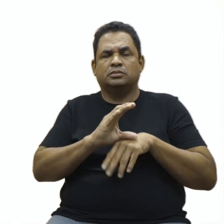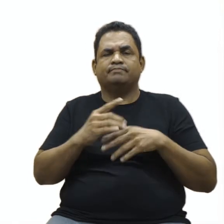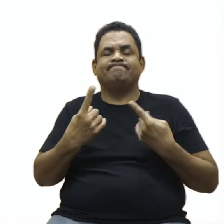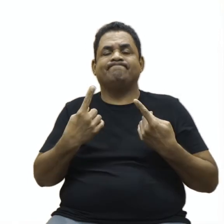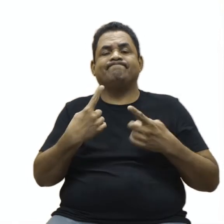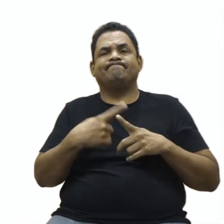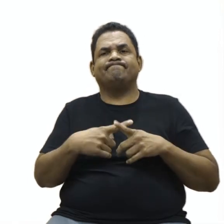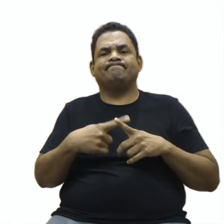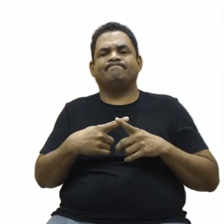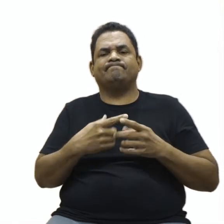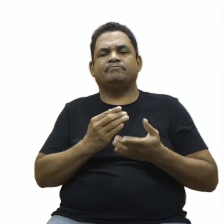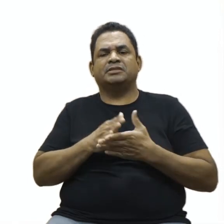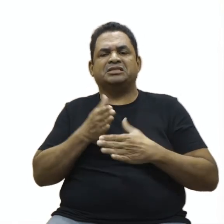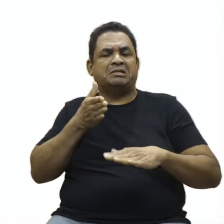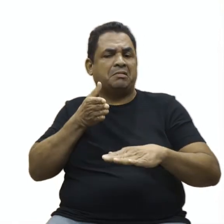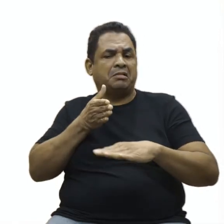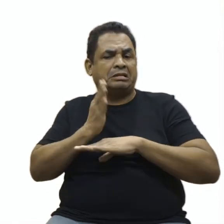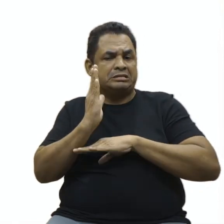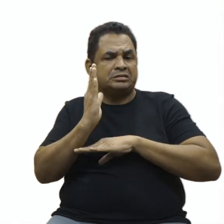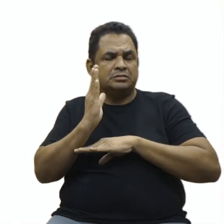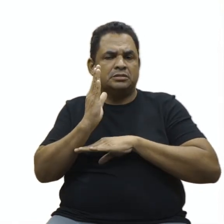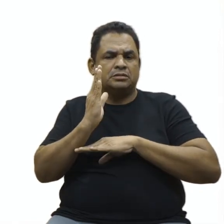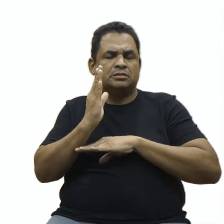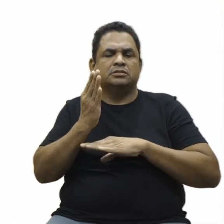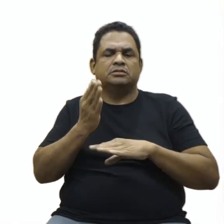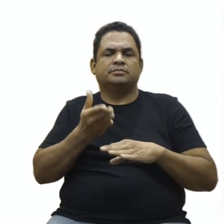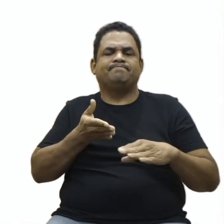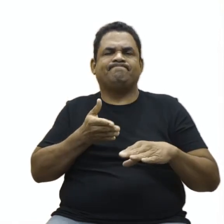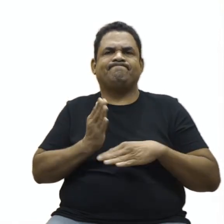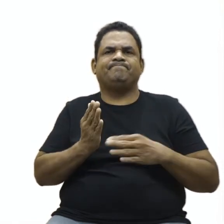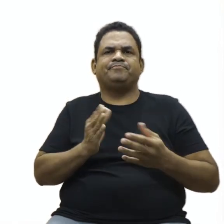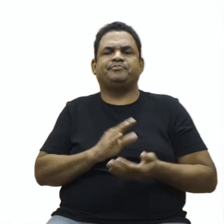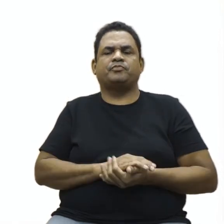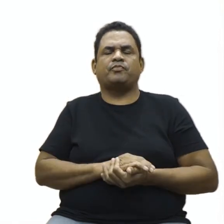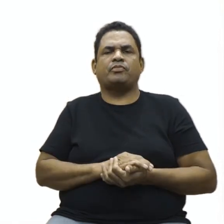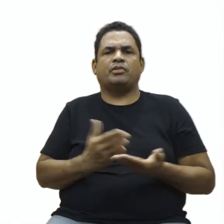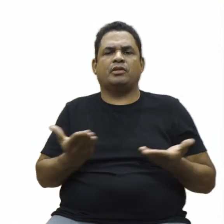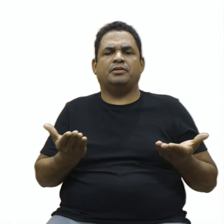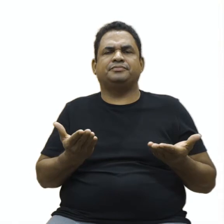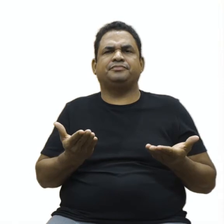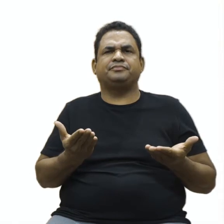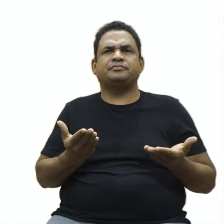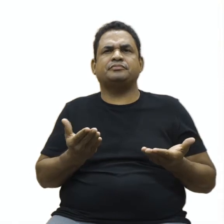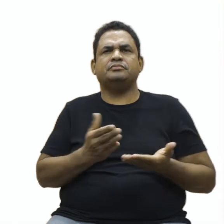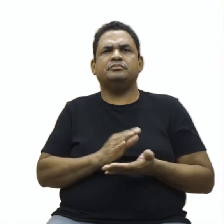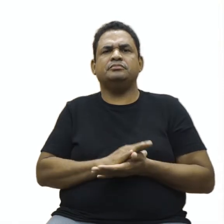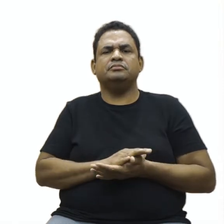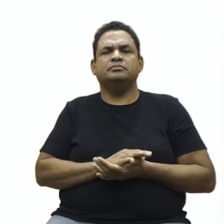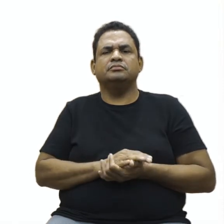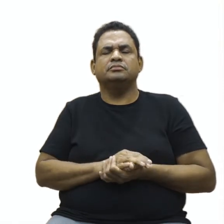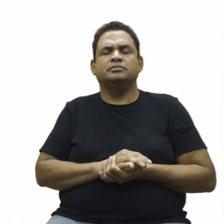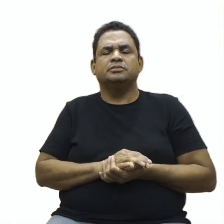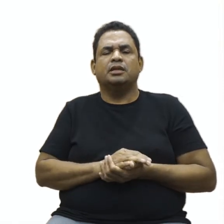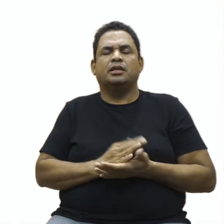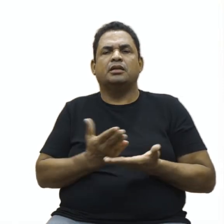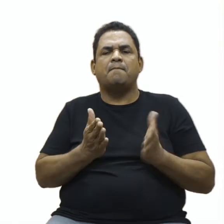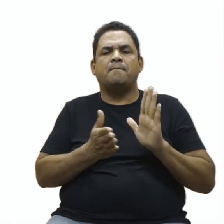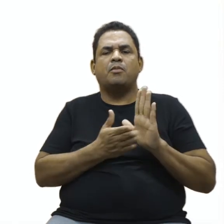vai estar sempre ferindo, ou seja, é um retrabalho. Eu proponho uma lei, proponho uma ação que